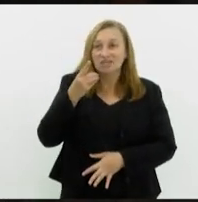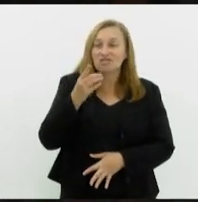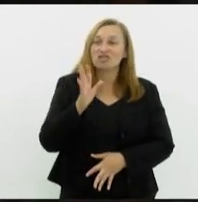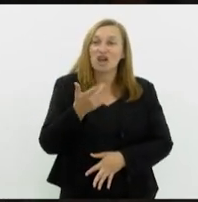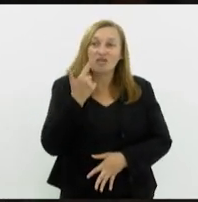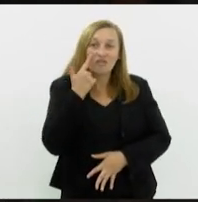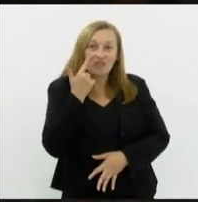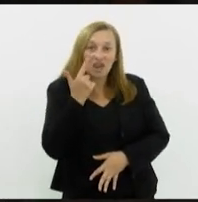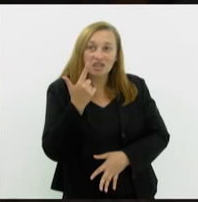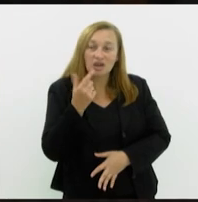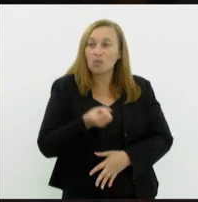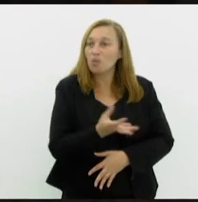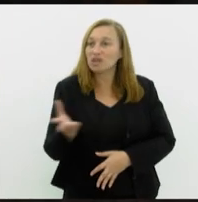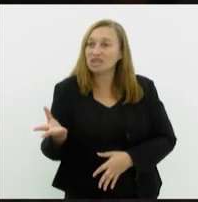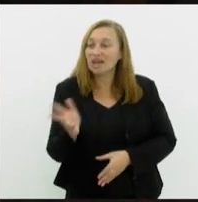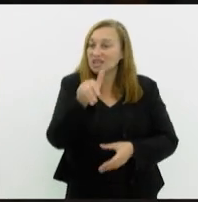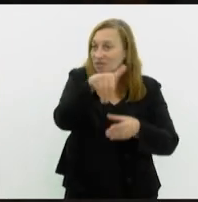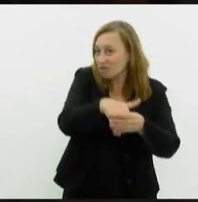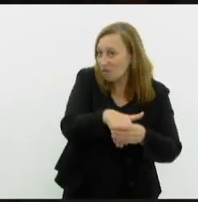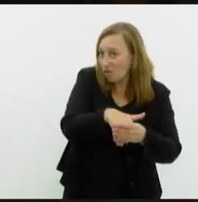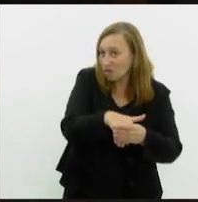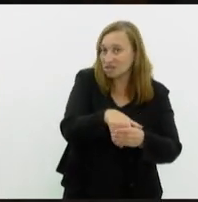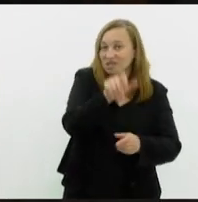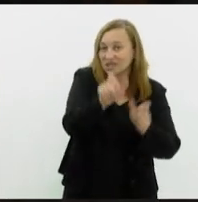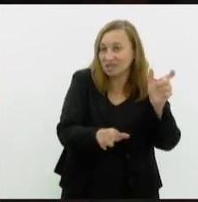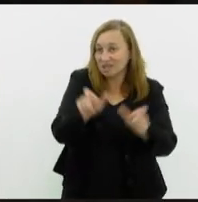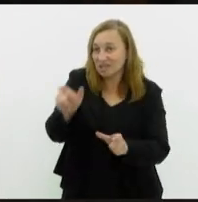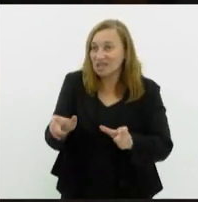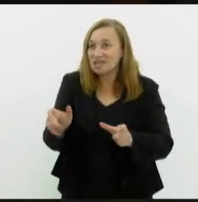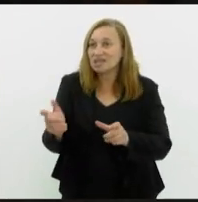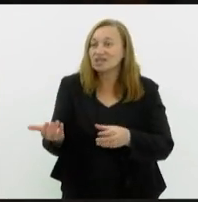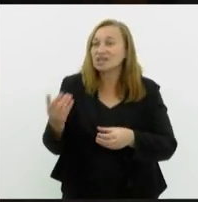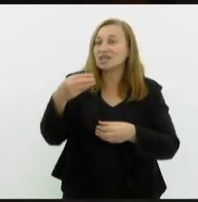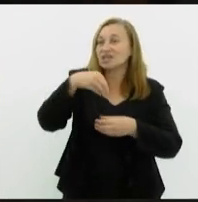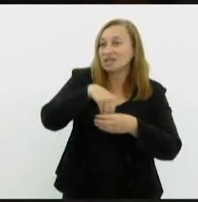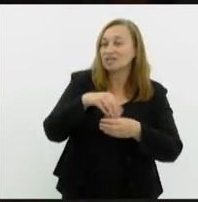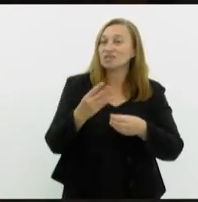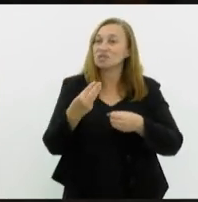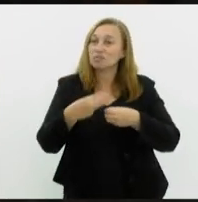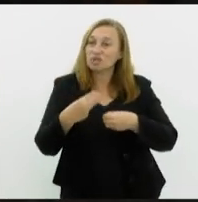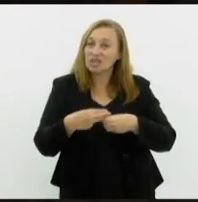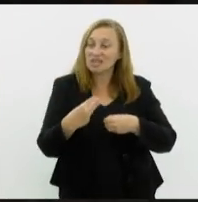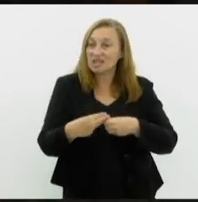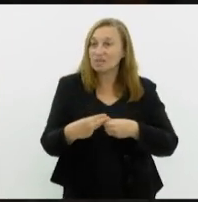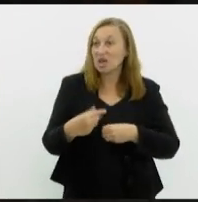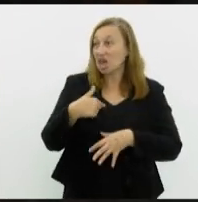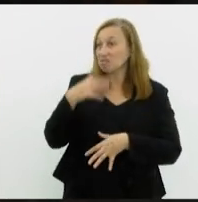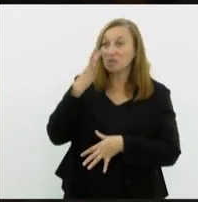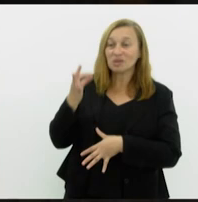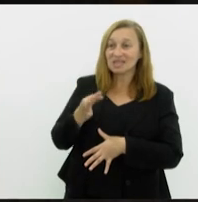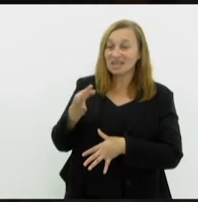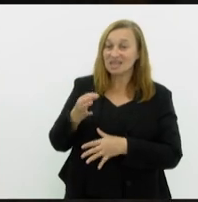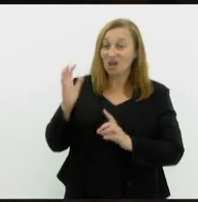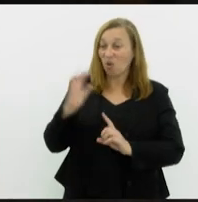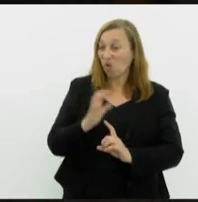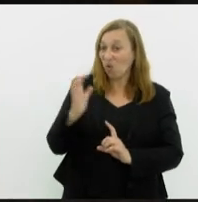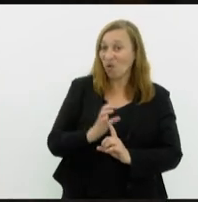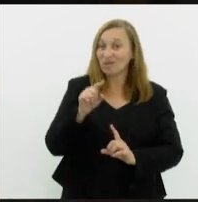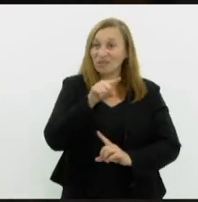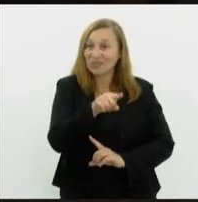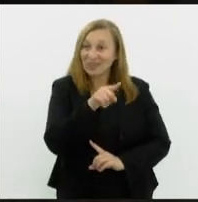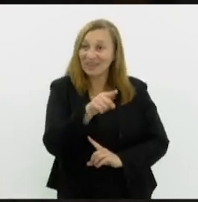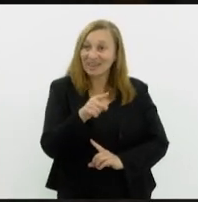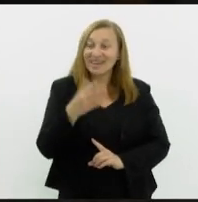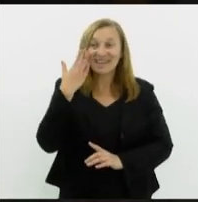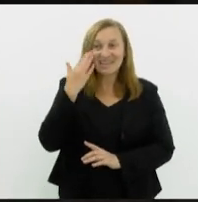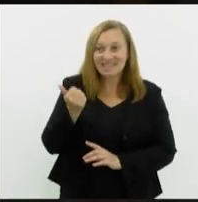a quantidade de votos que cada personagem teve em seu município e começam a fazer contato. E aí eu não sei se estavam pressionando ele, e ele queria saber